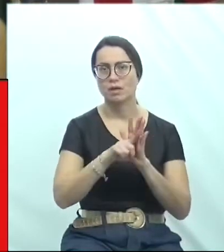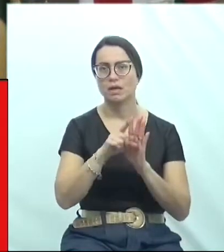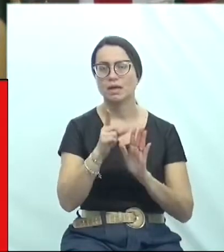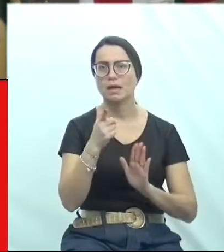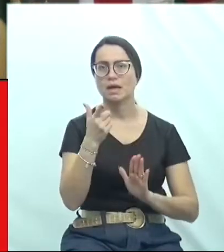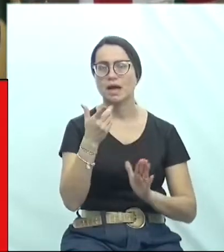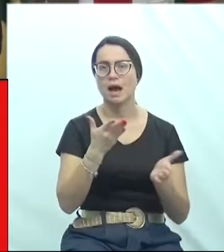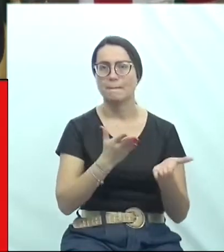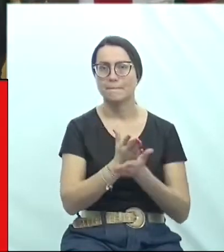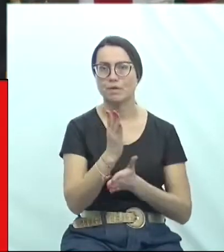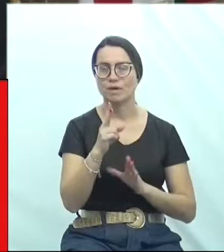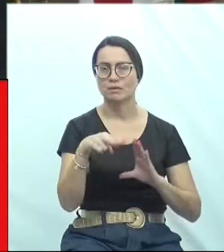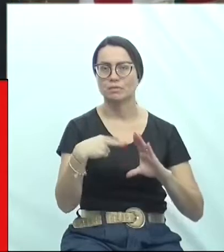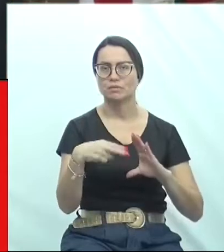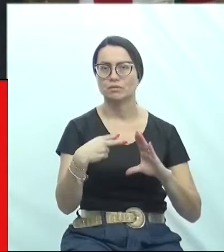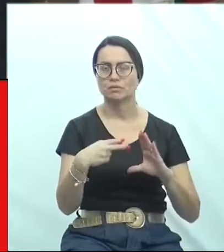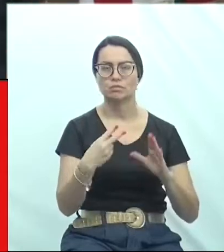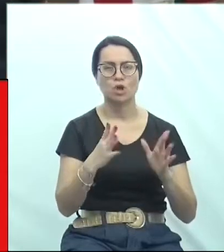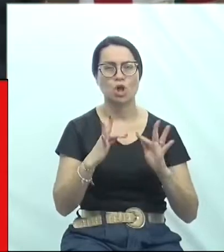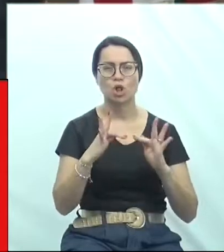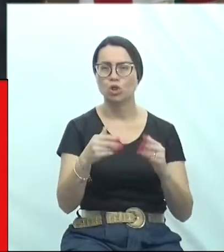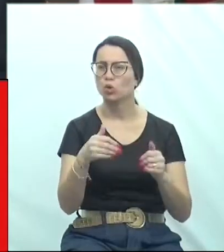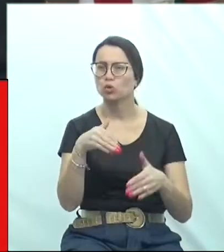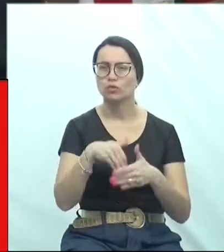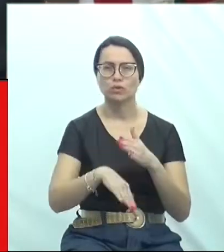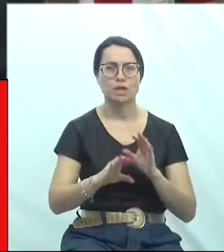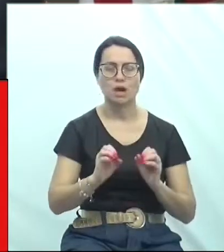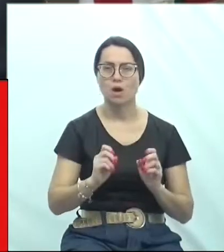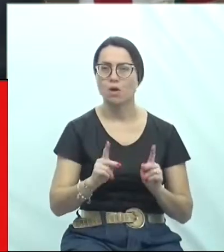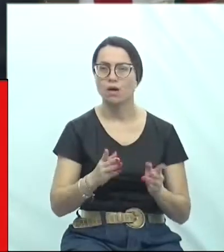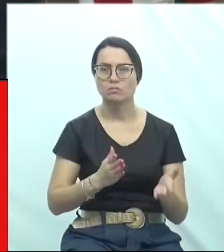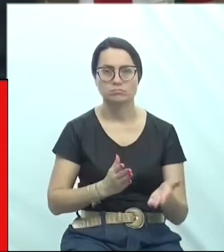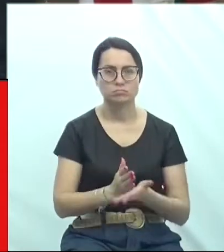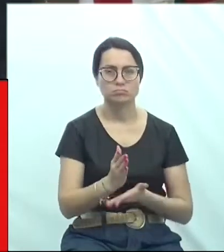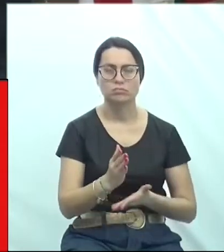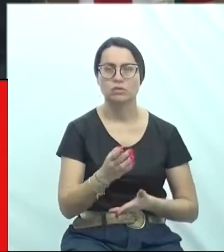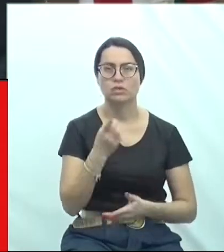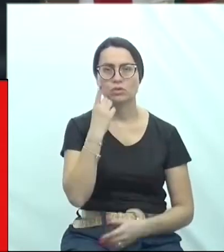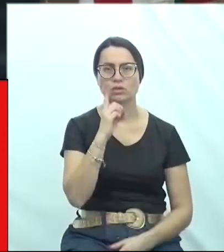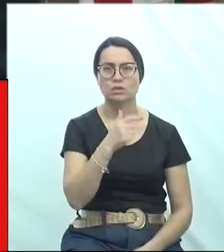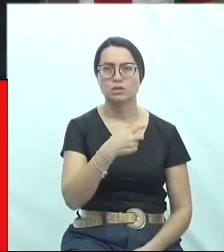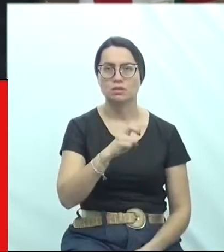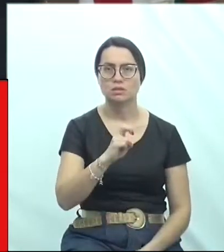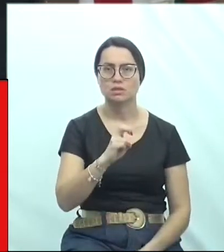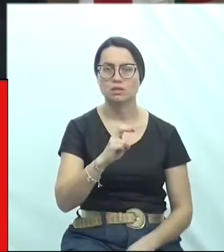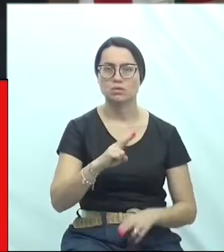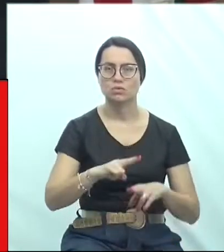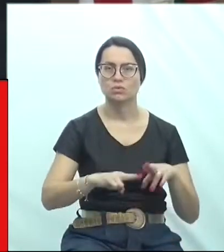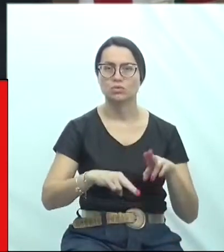por unanimidade no dia 5 de julho de 2021, que é a Lei